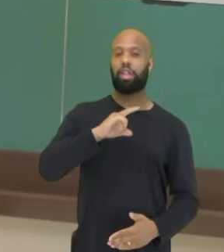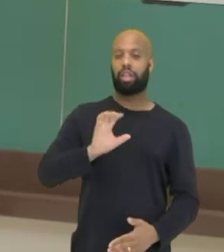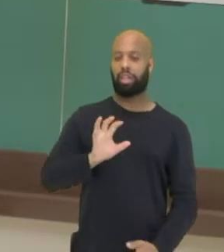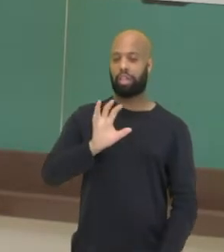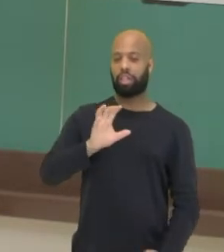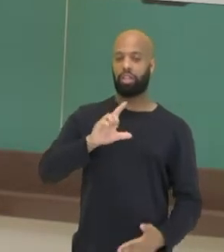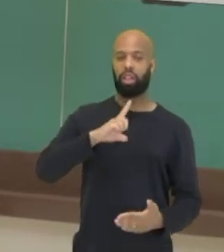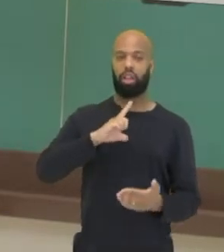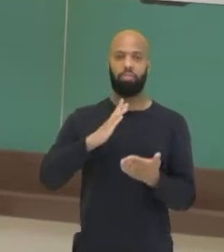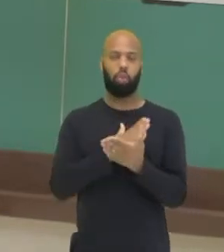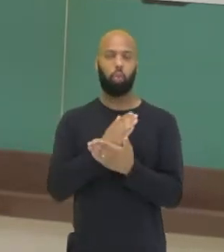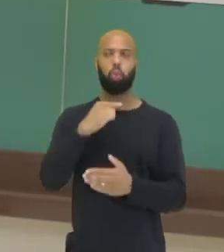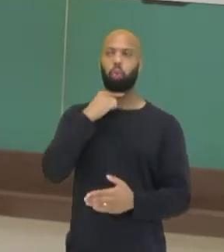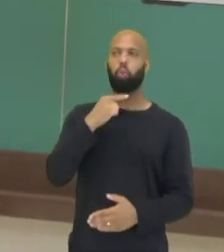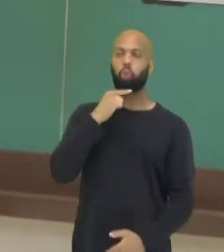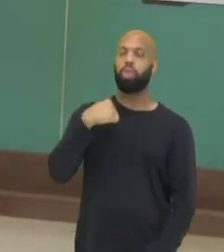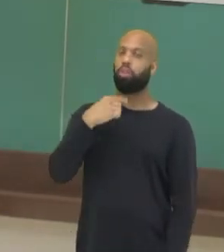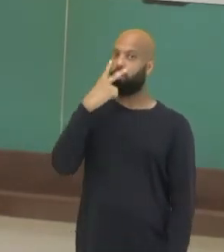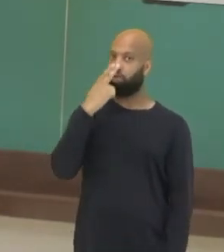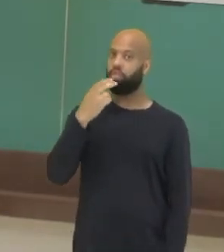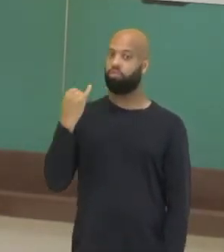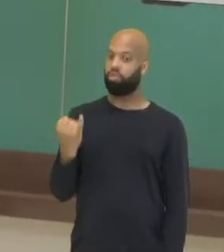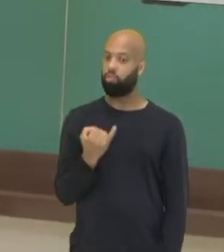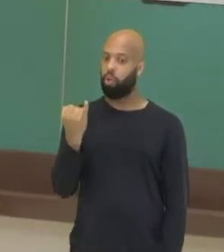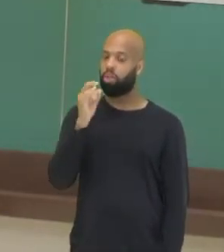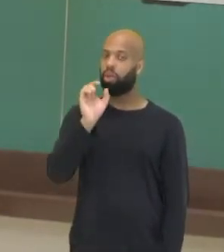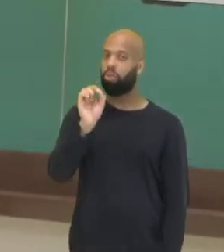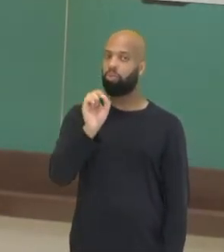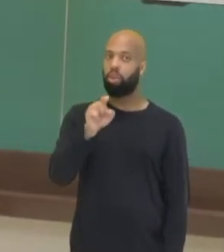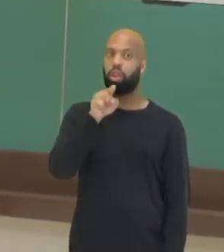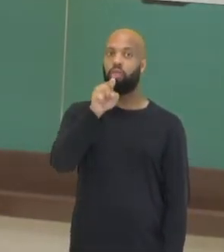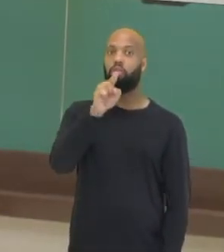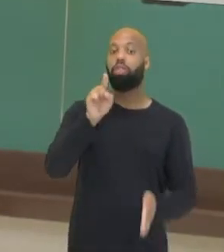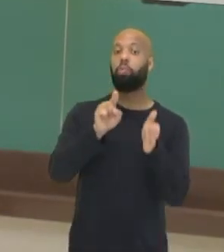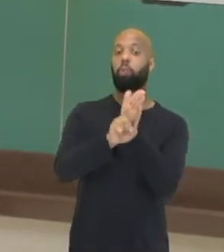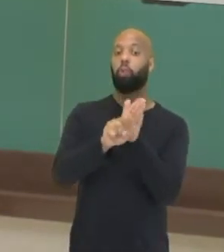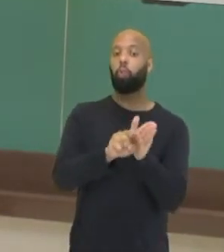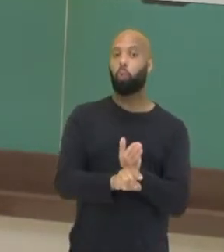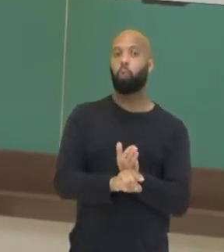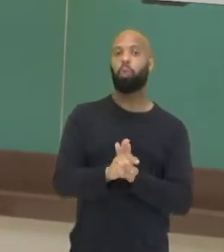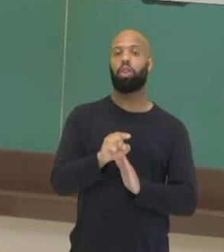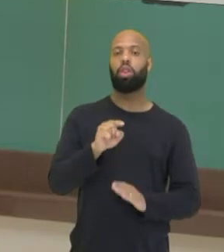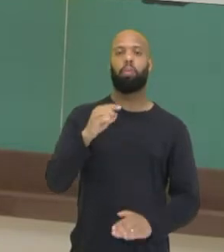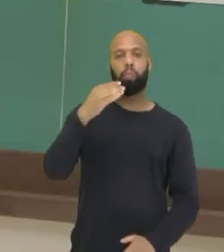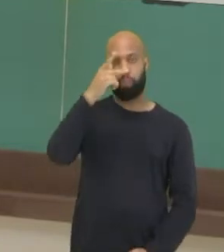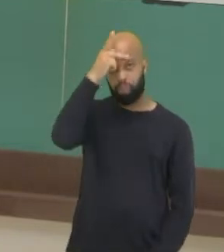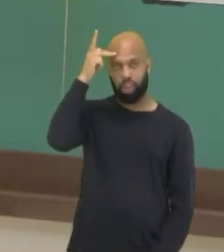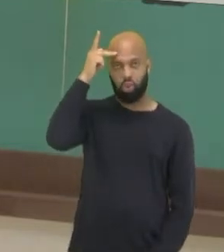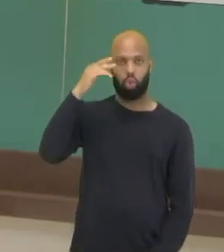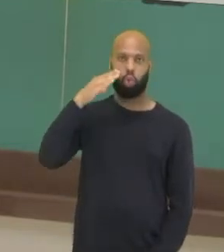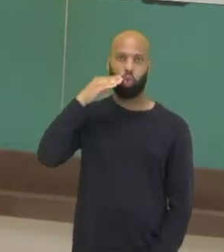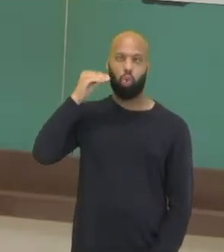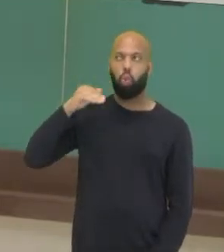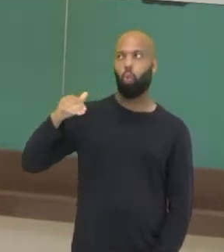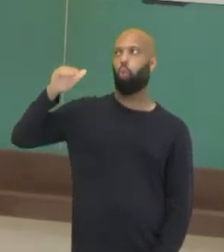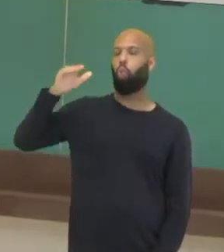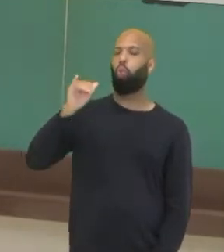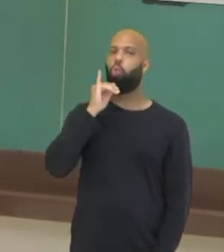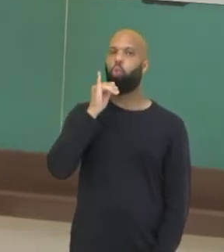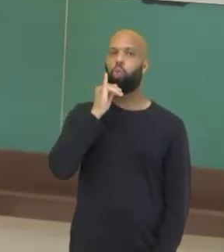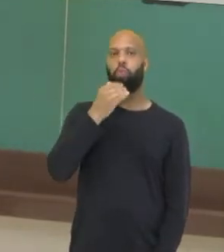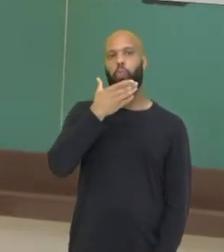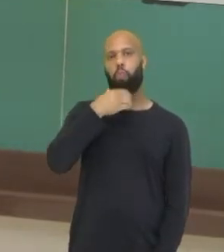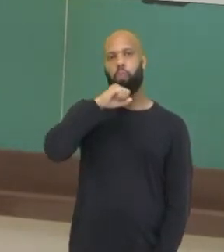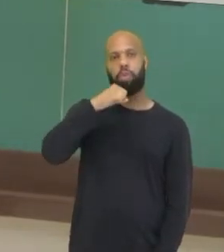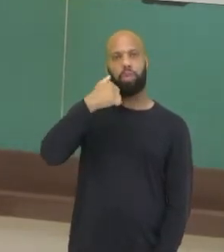surgir algum tipo de dúvida, eu acho que é bem interessante ou você perguntar a um adulto, né, por exemplo, os pais,